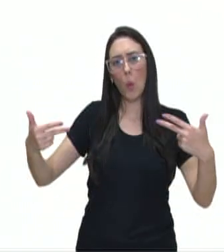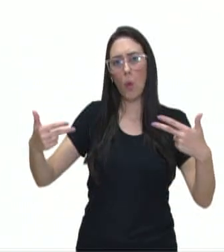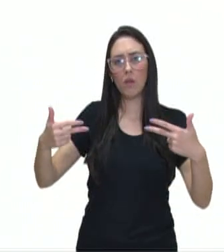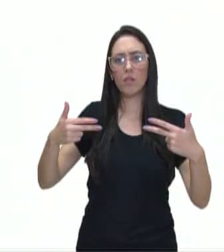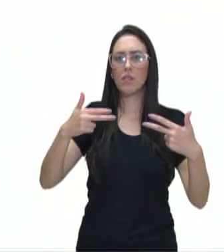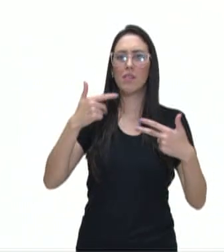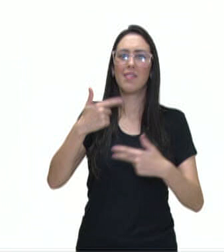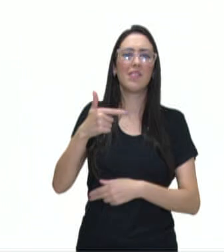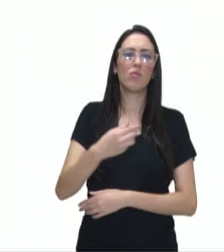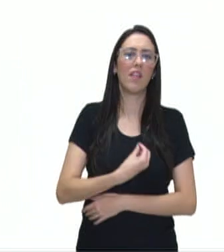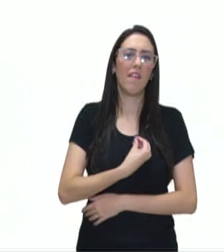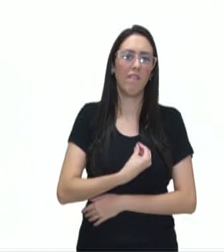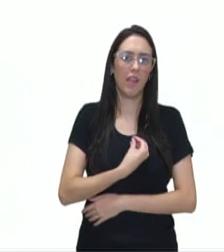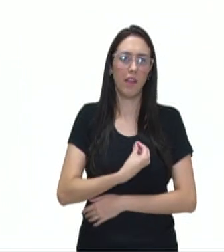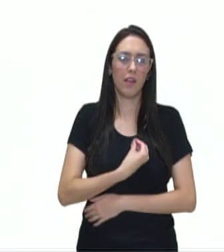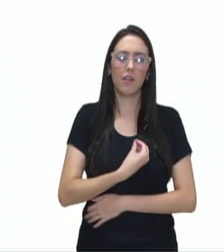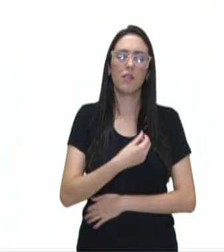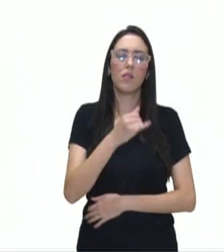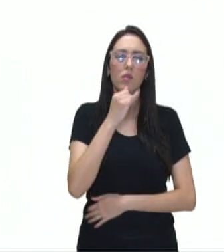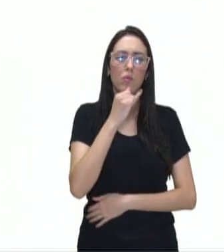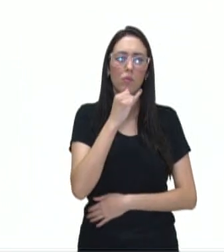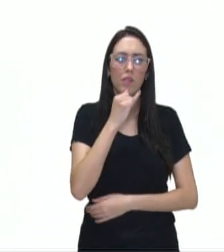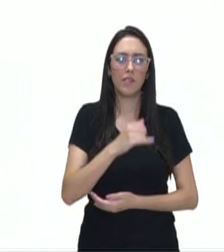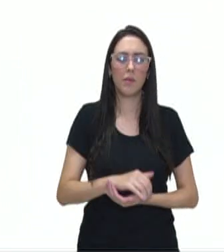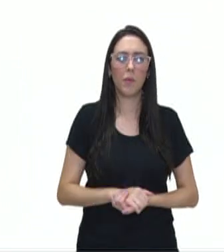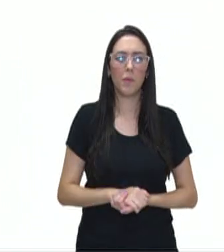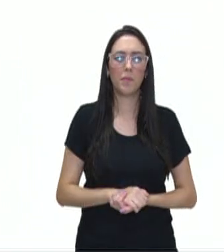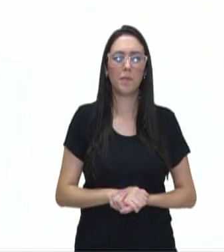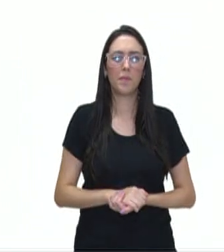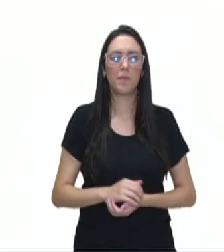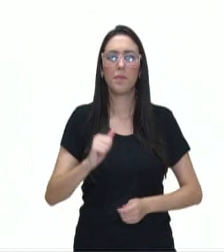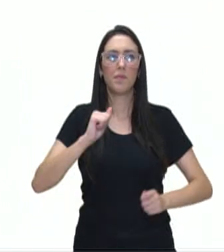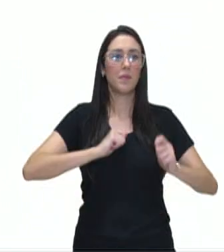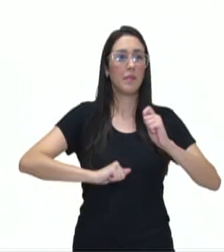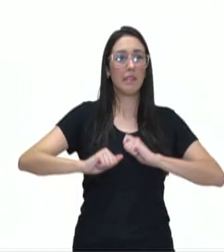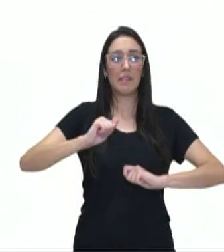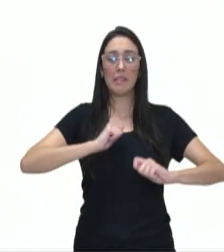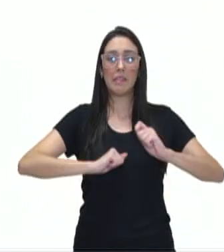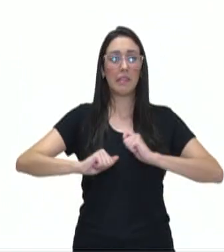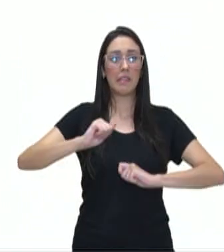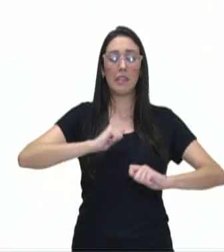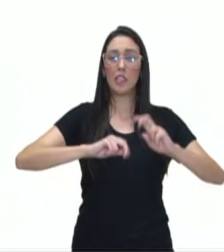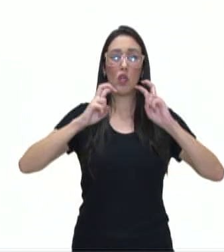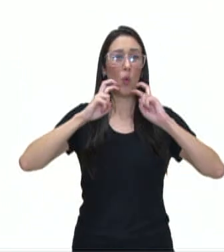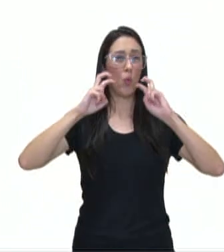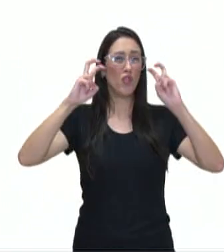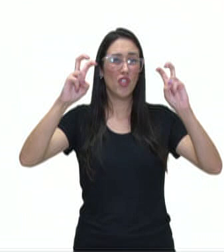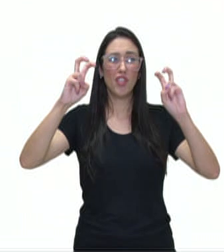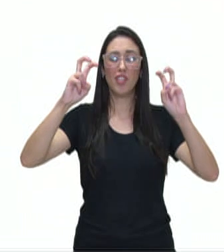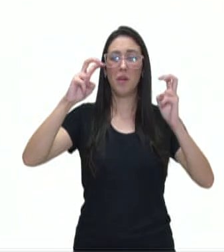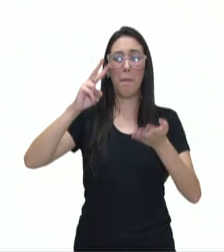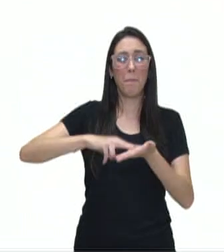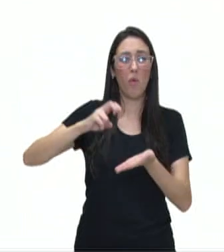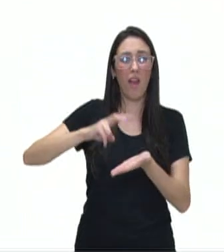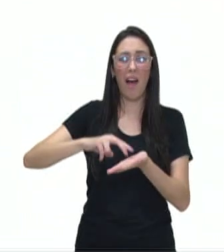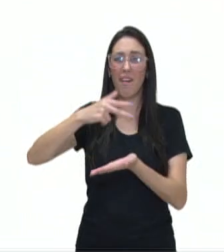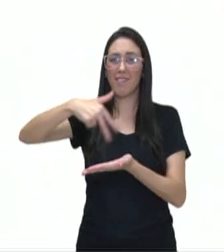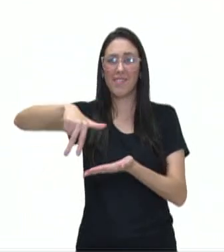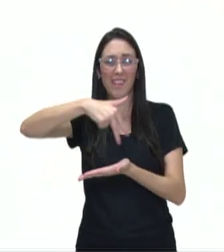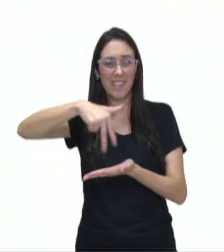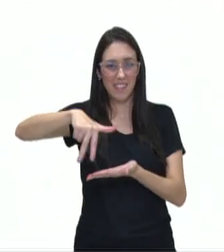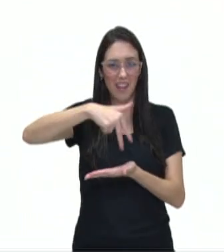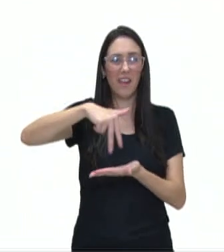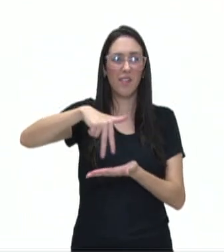têm vida. Então, por exemplo, entusiasmos rugiam, pulavam, dançavam. Temos aqui,